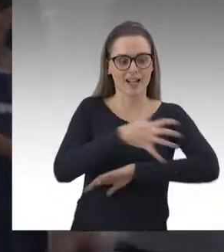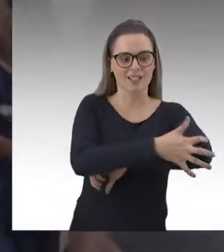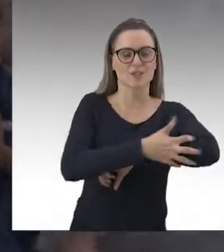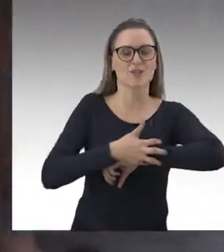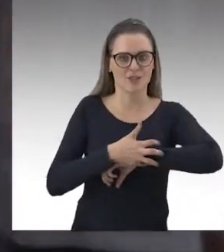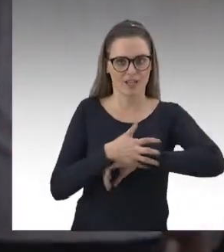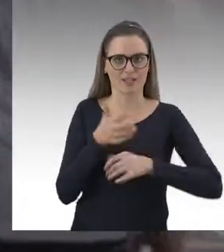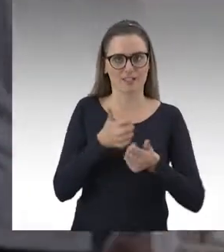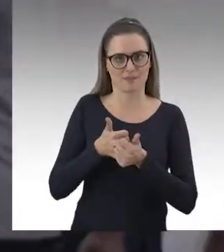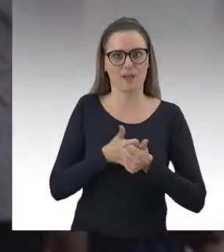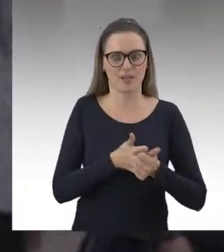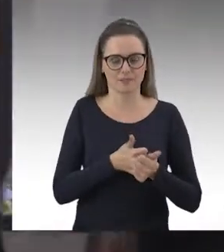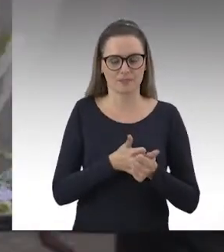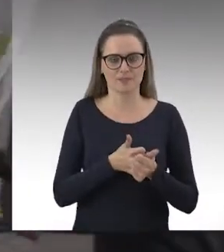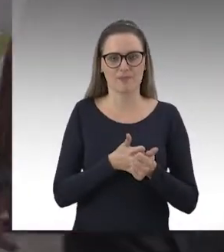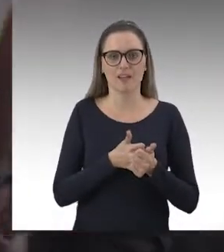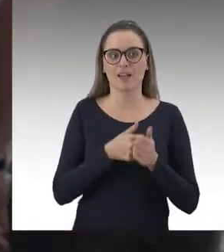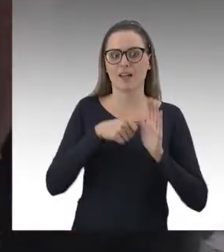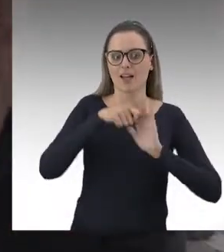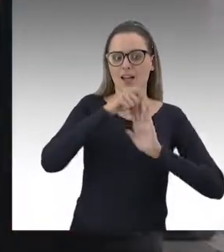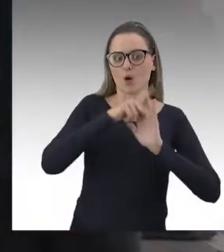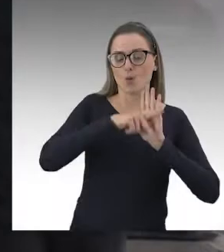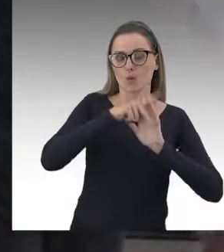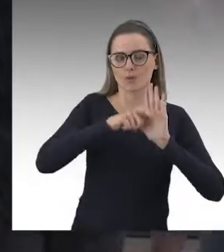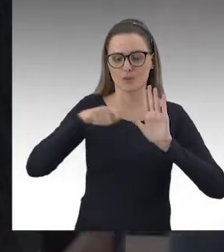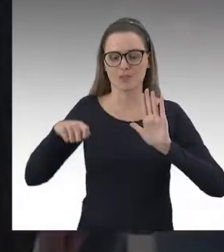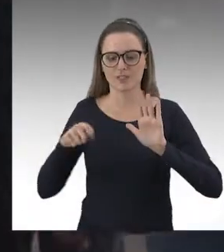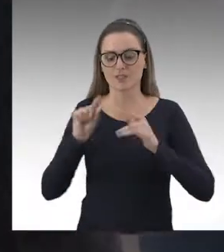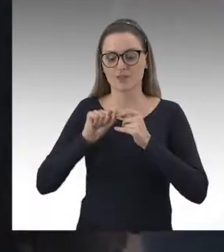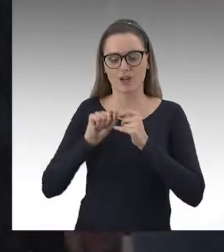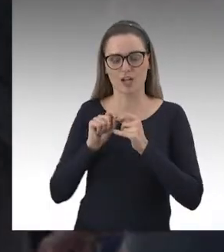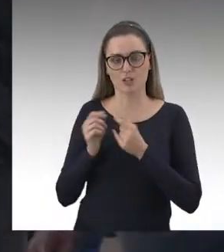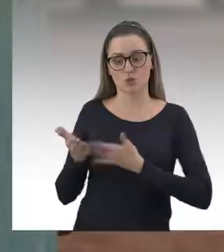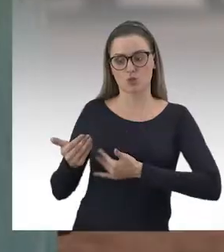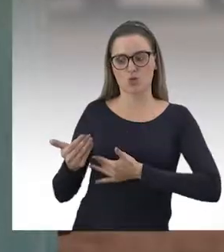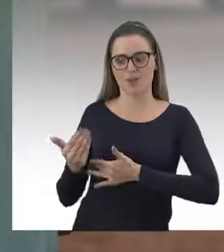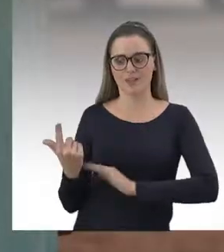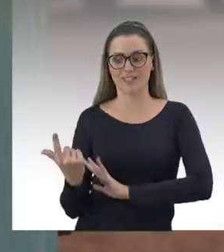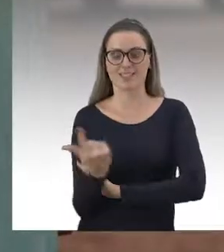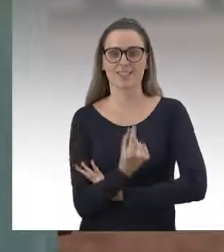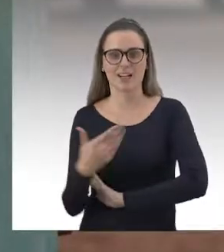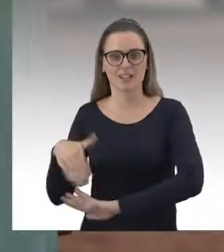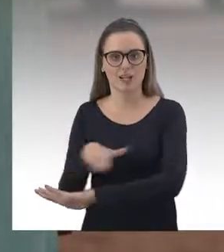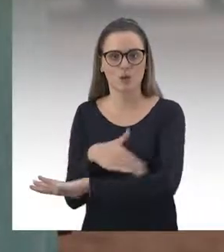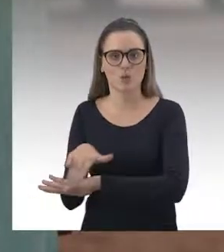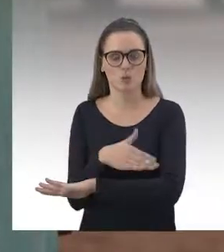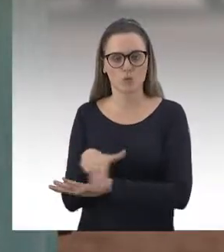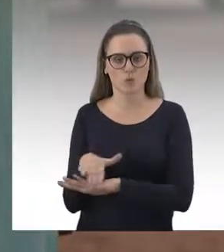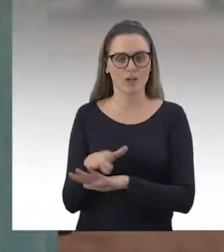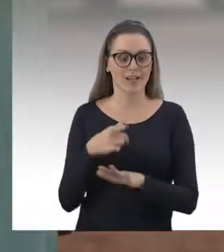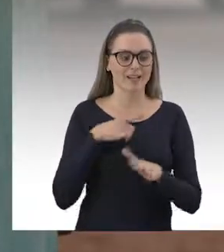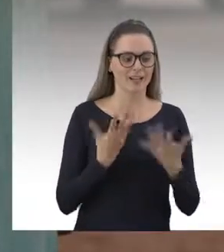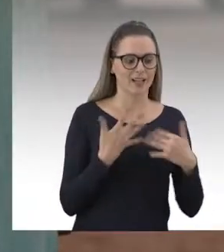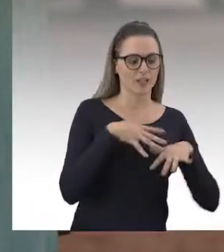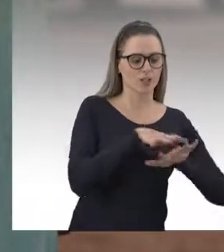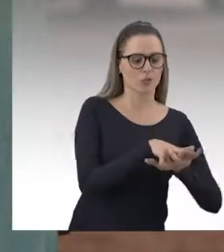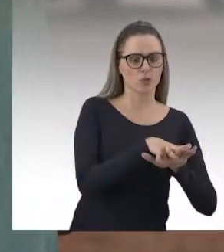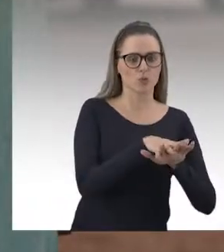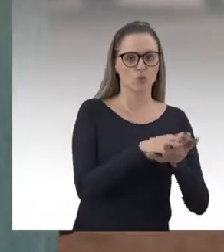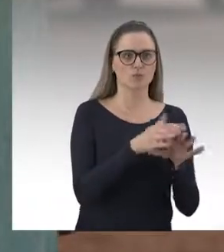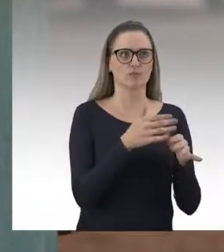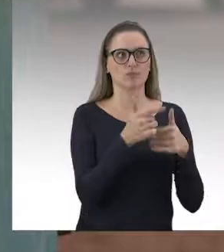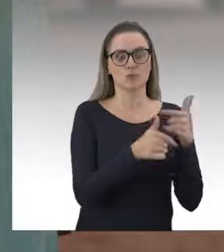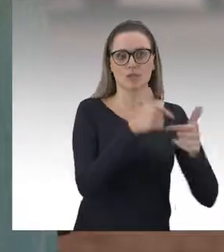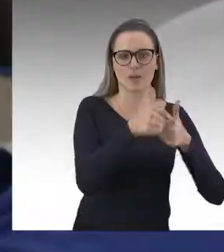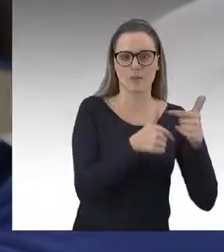né? A aprendizagem, né, tira o jovem da rua, dá a oportunidade de que ele esteja num ambiente de trabalho